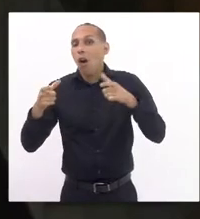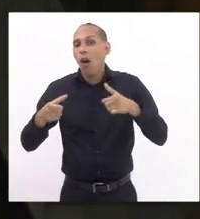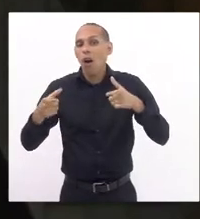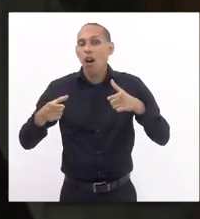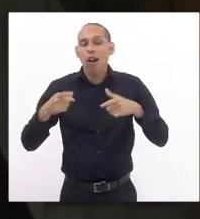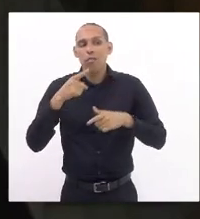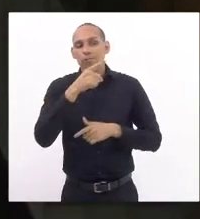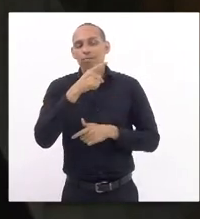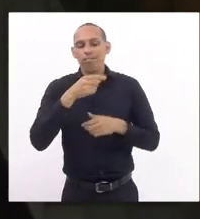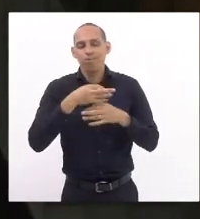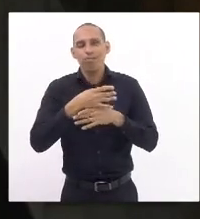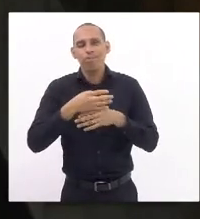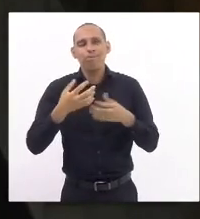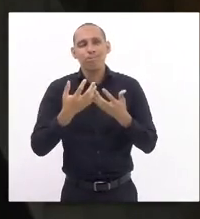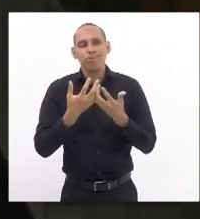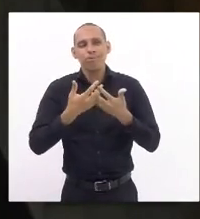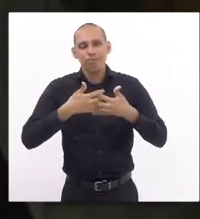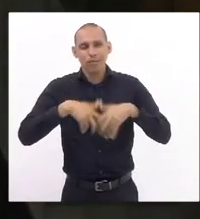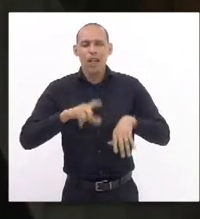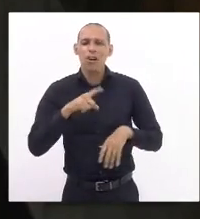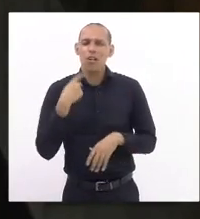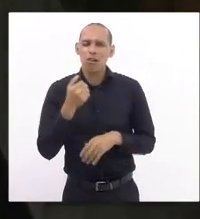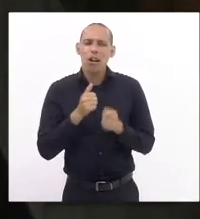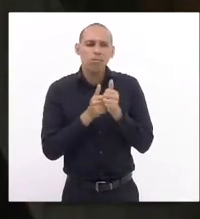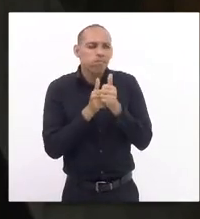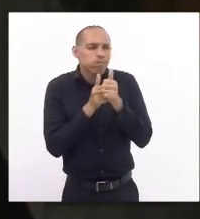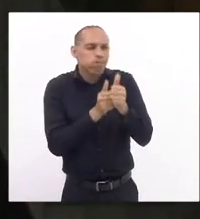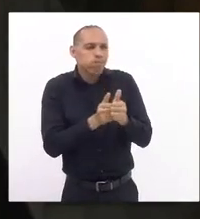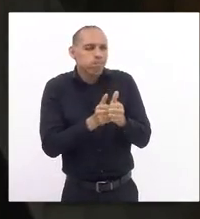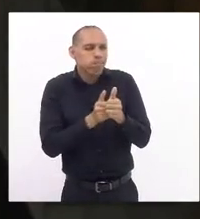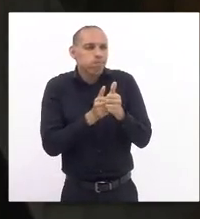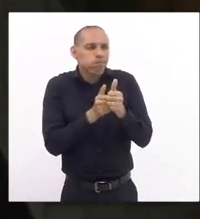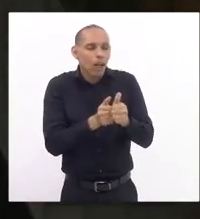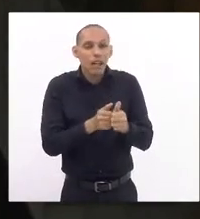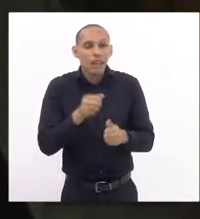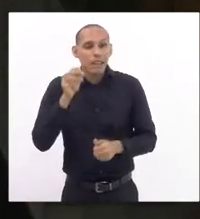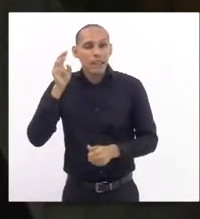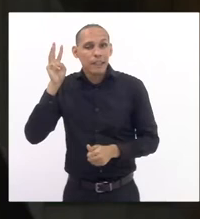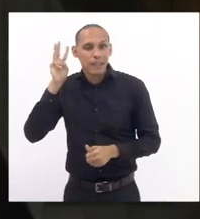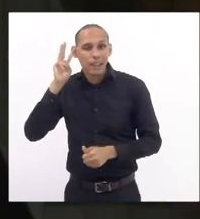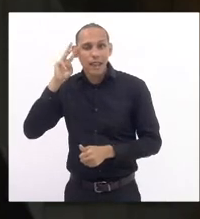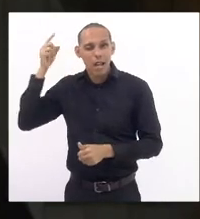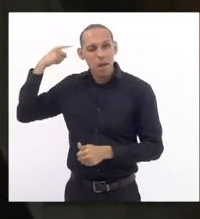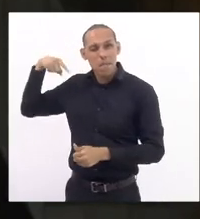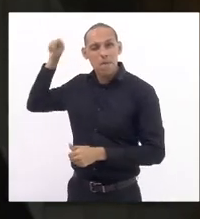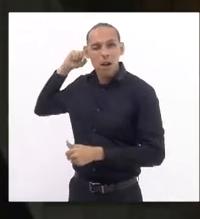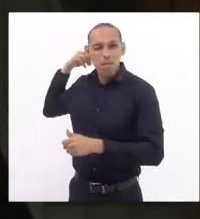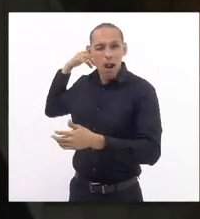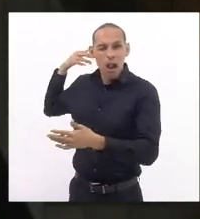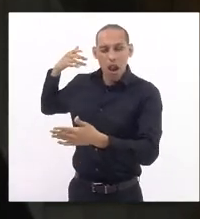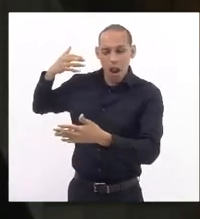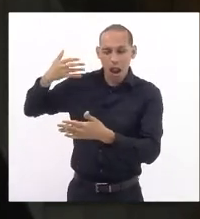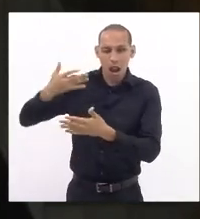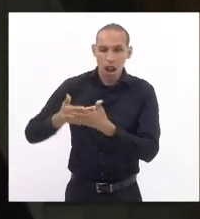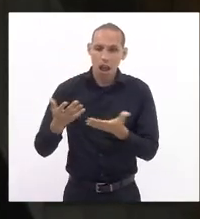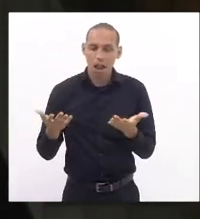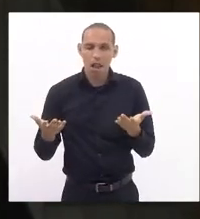nós estamos acompanhando, desde a terça-feira passada, quando a tragédia se